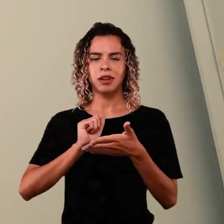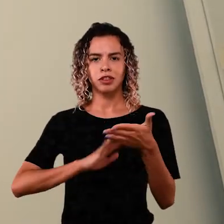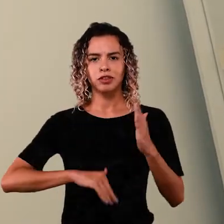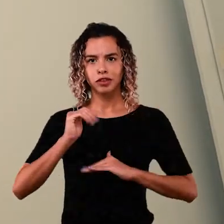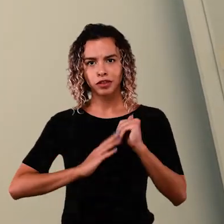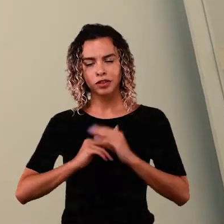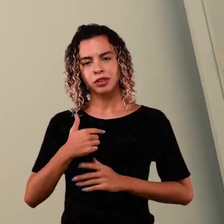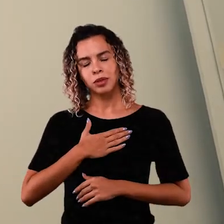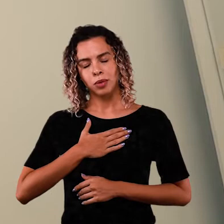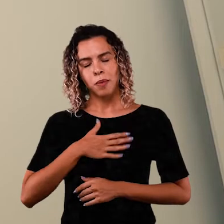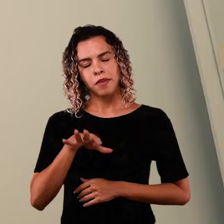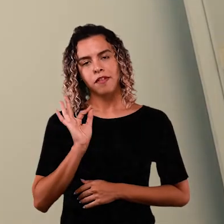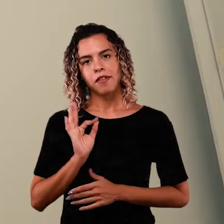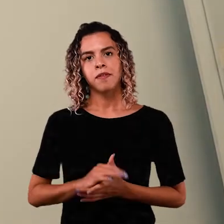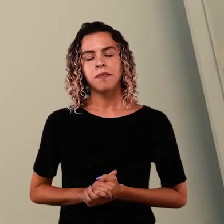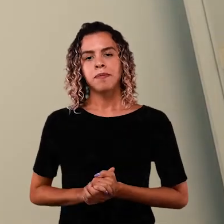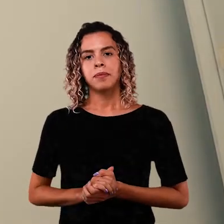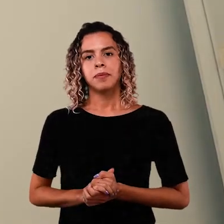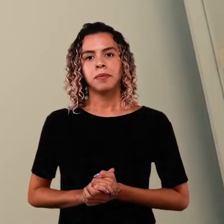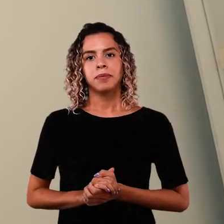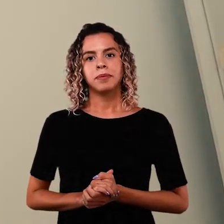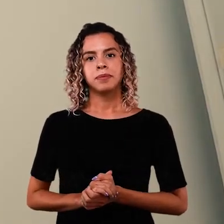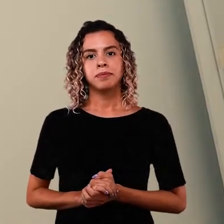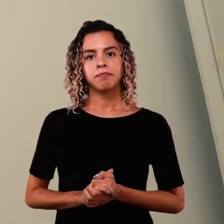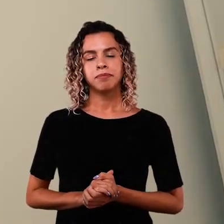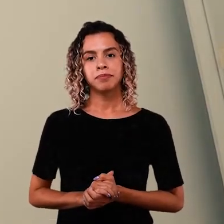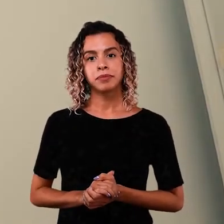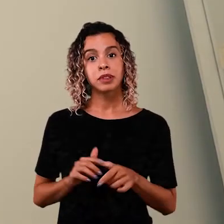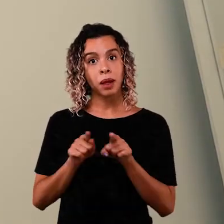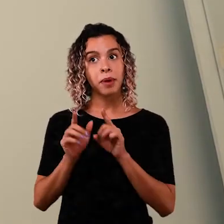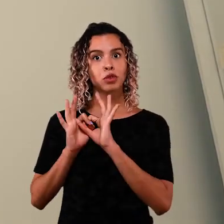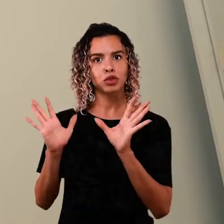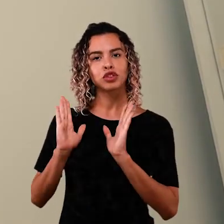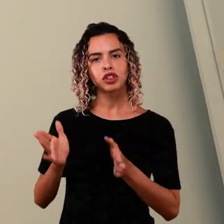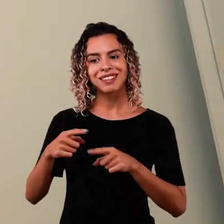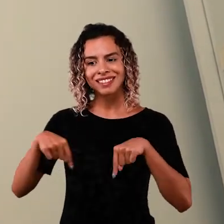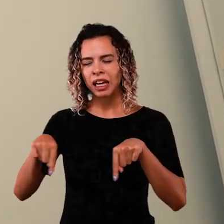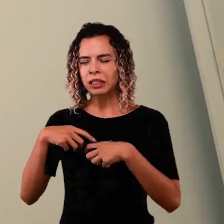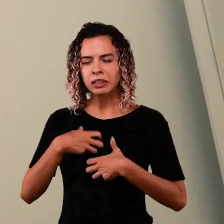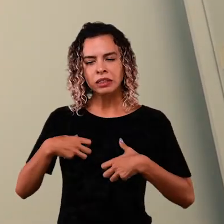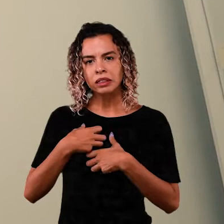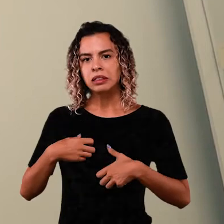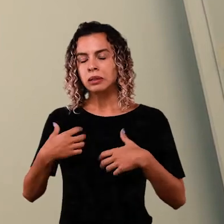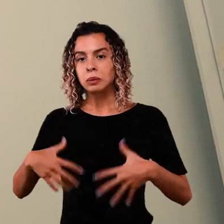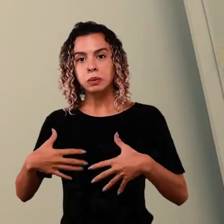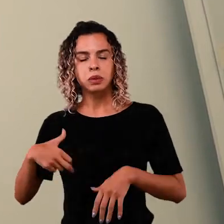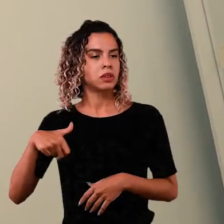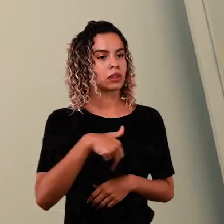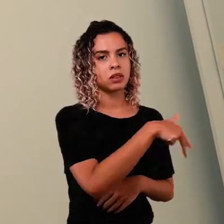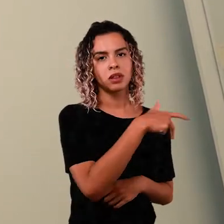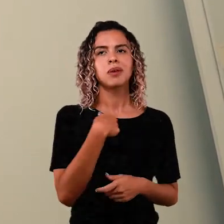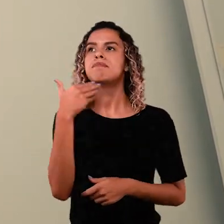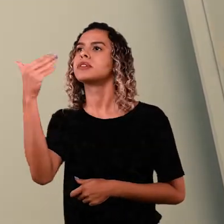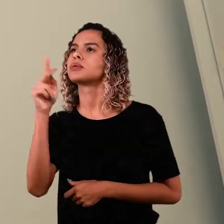sozinha, eu me sinto mais confortável. E também foi autorizado eu sair da sala quando eu tô em crise,